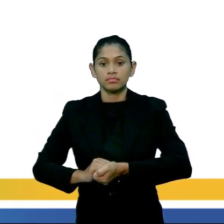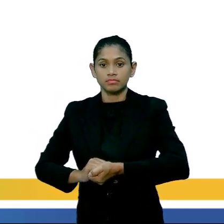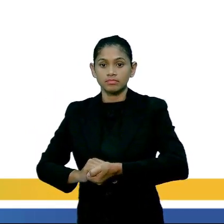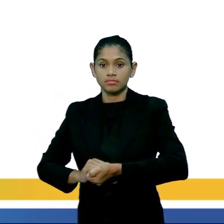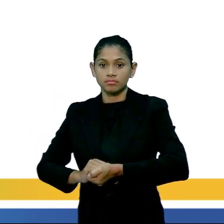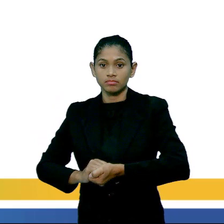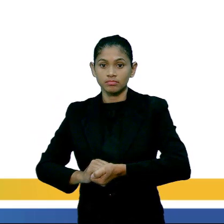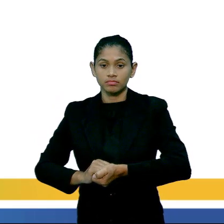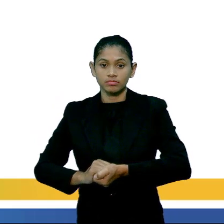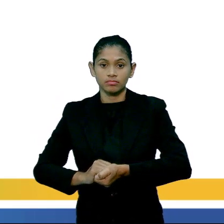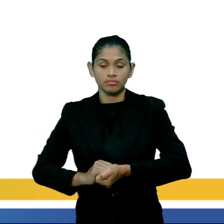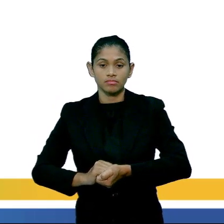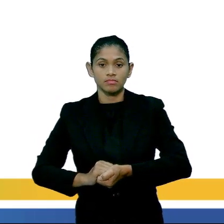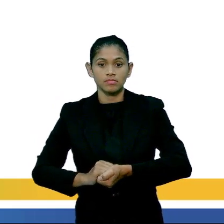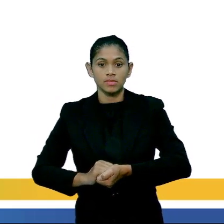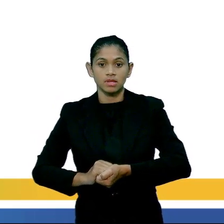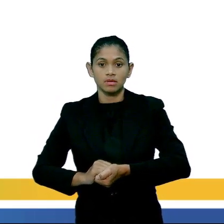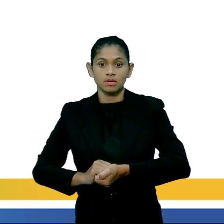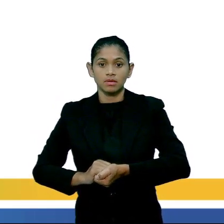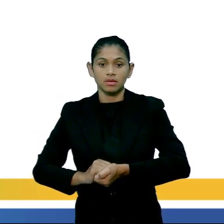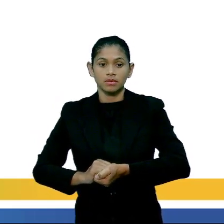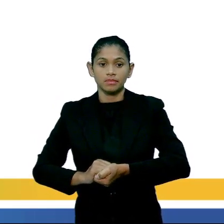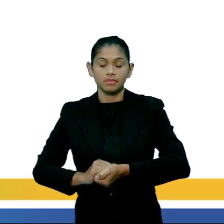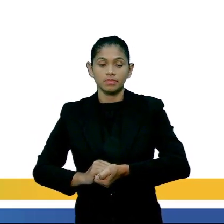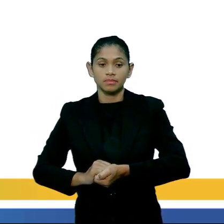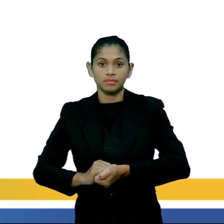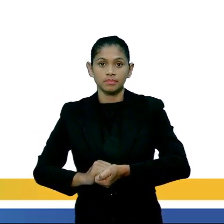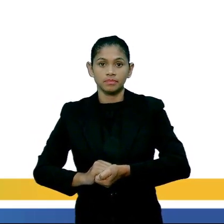sobre cateto adjacente.